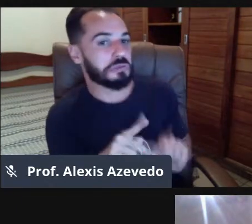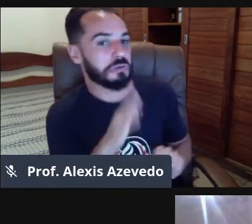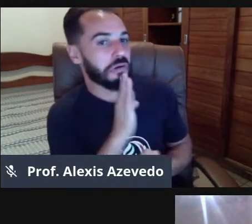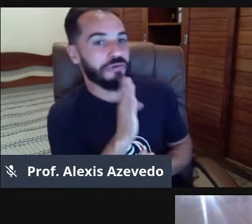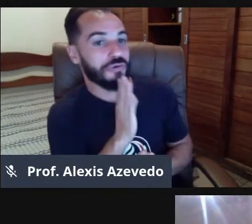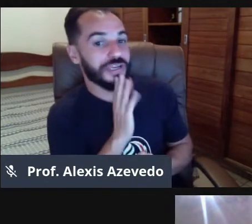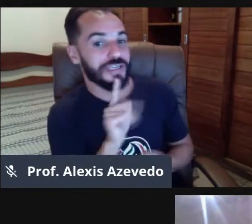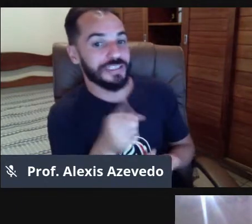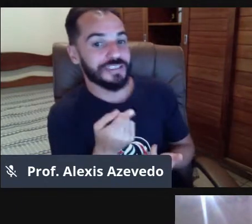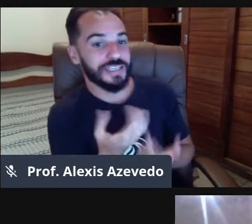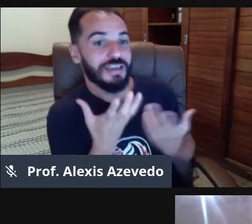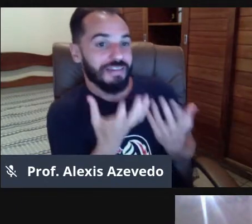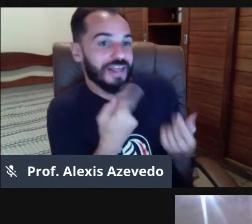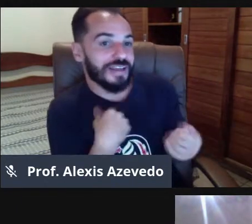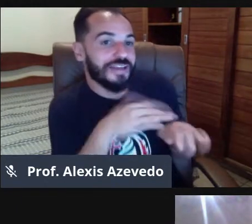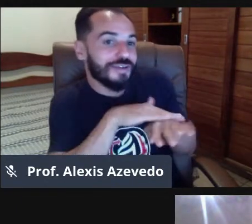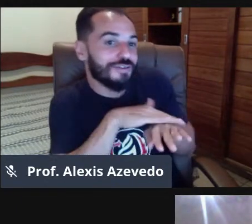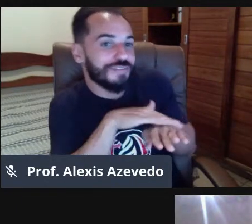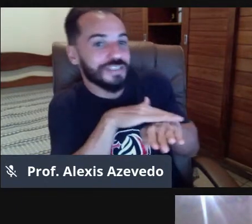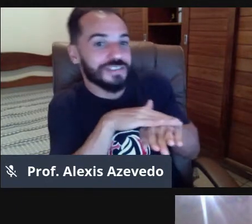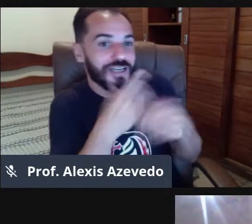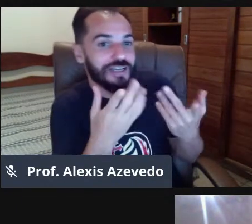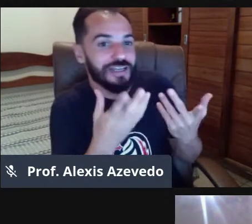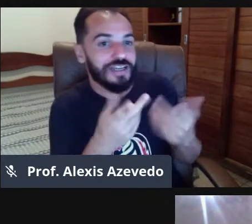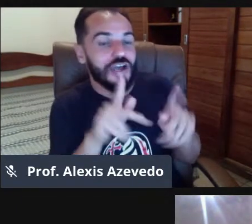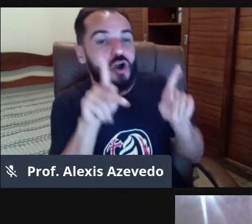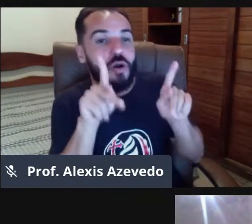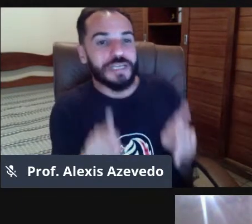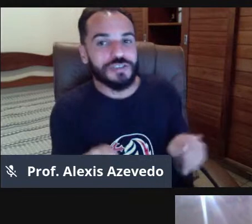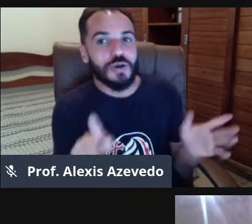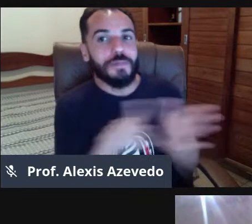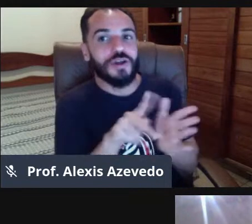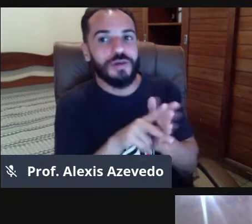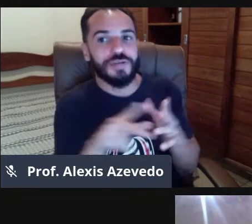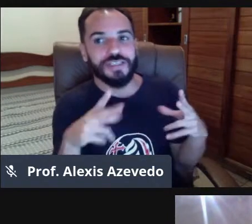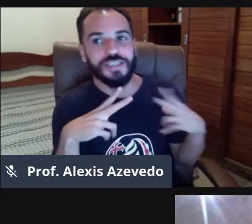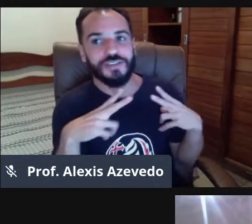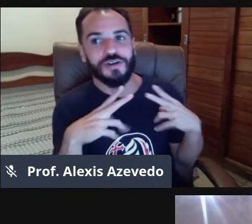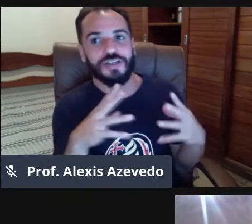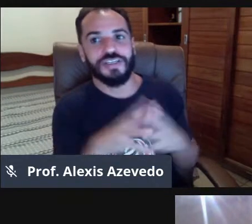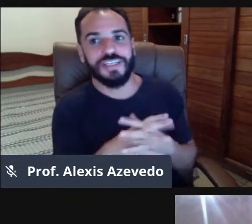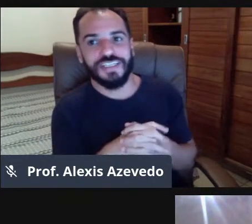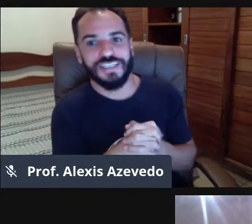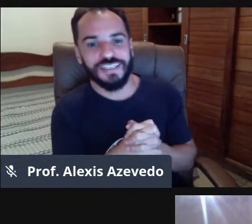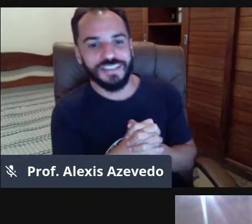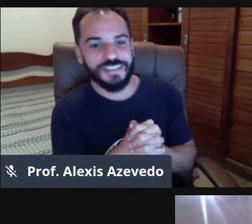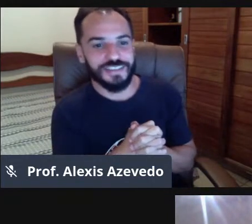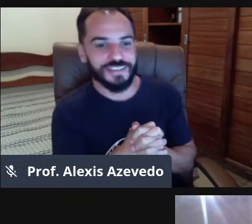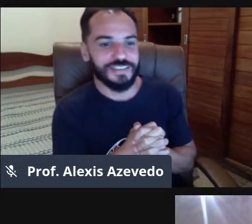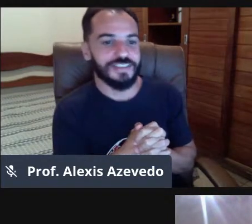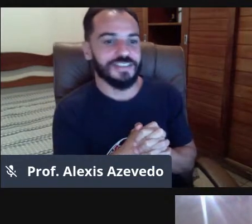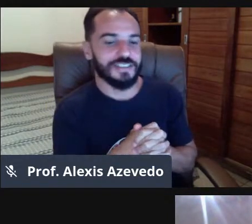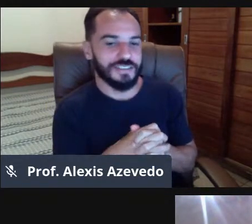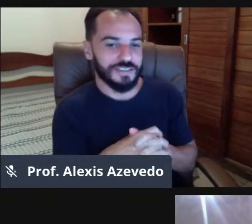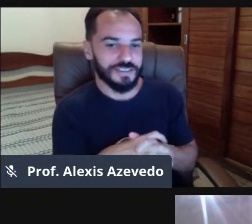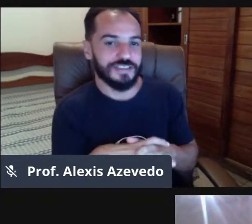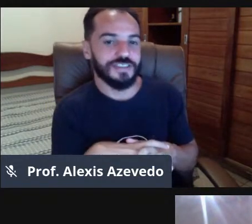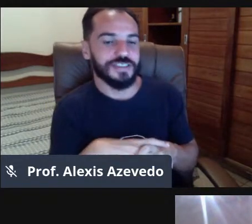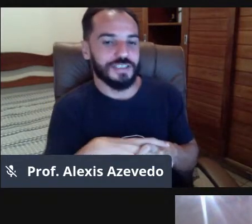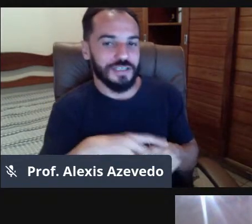às vezes, a fim de bater um papo com alguém da escola. Então, é isso. O que está acontecendo é